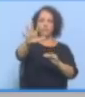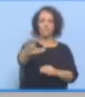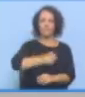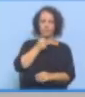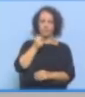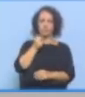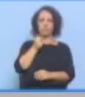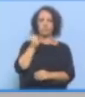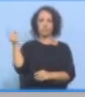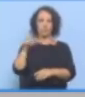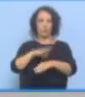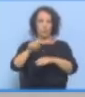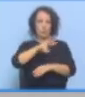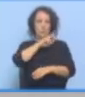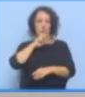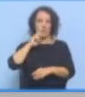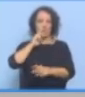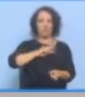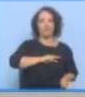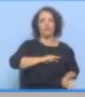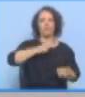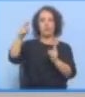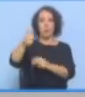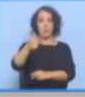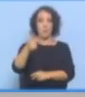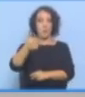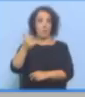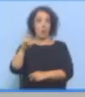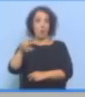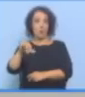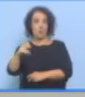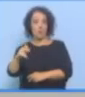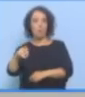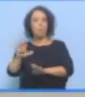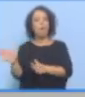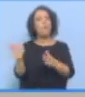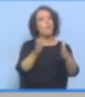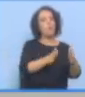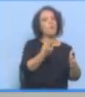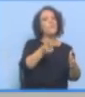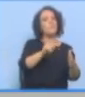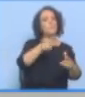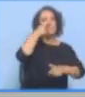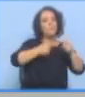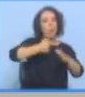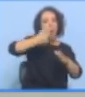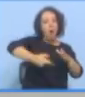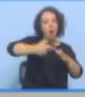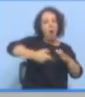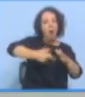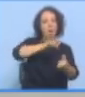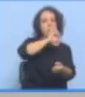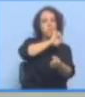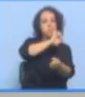dos israelitas para a Babilónia, mas tempo de crise também para os próprios cativos, exilados